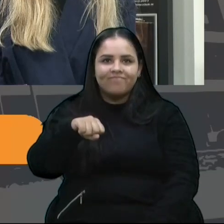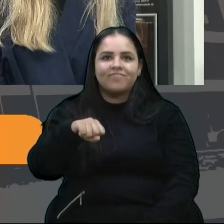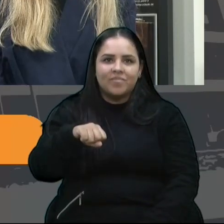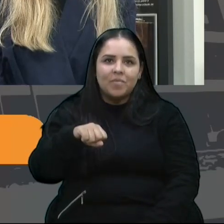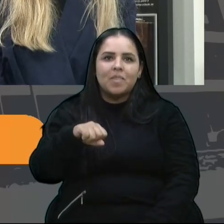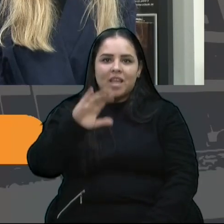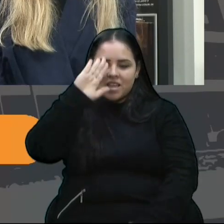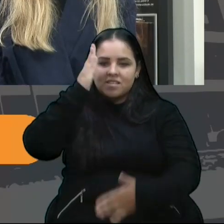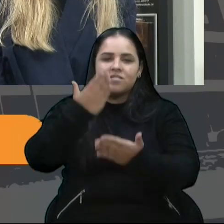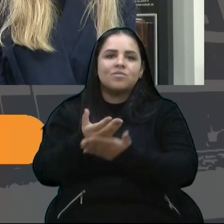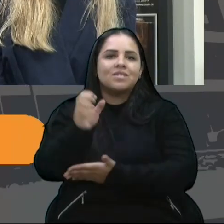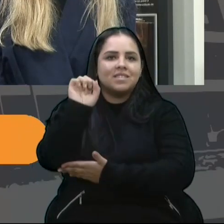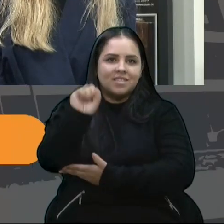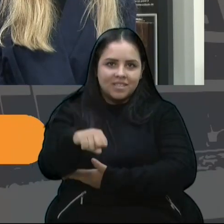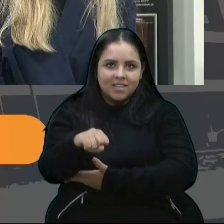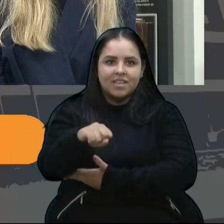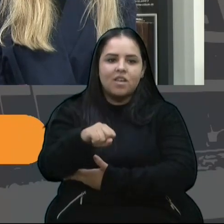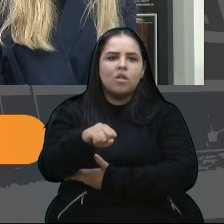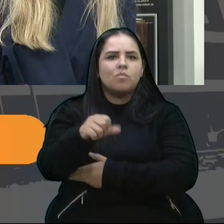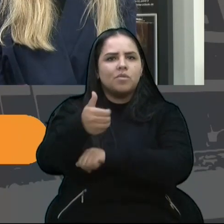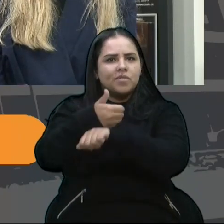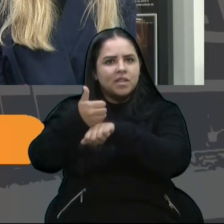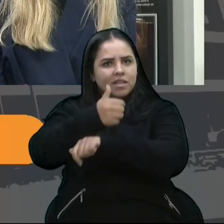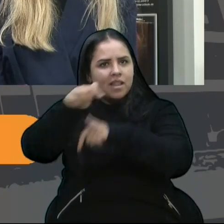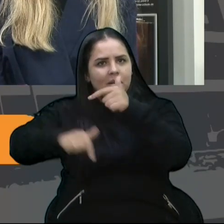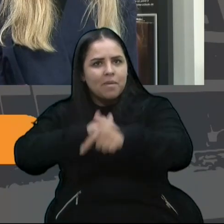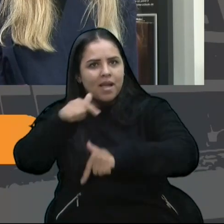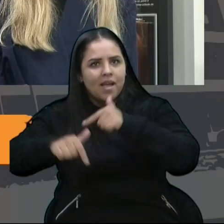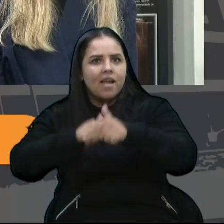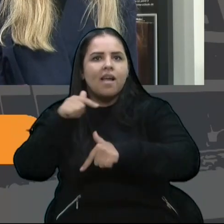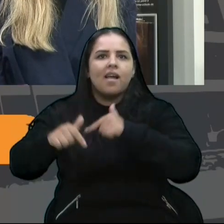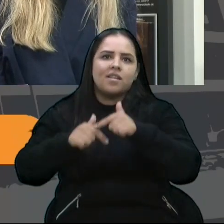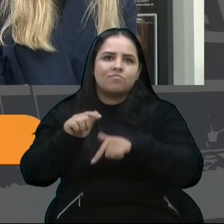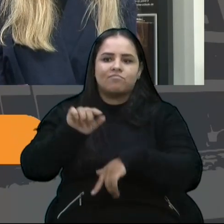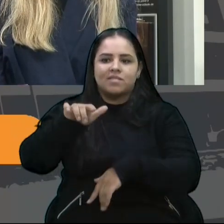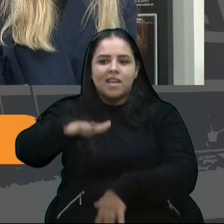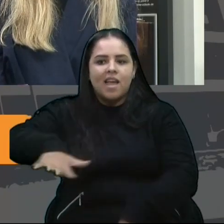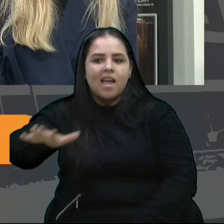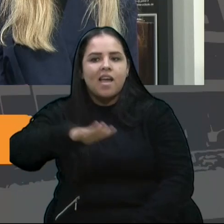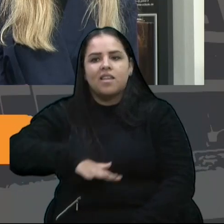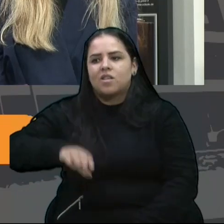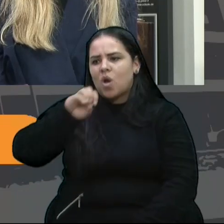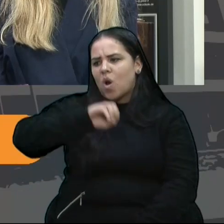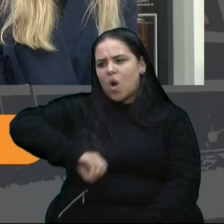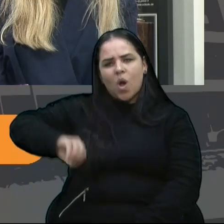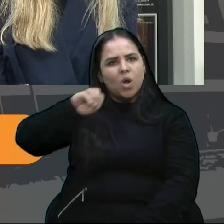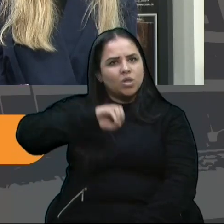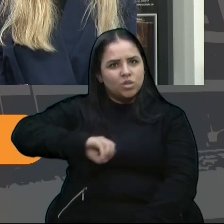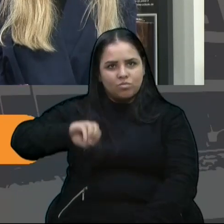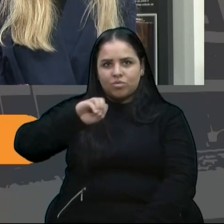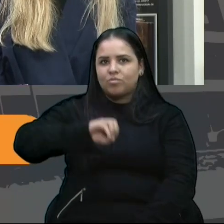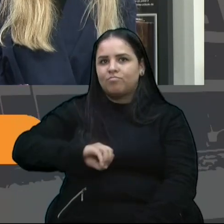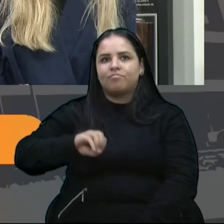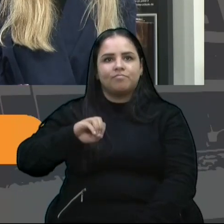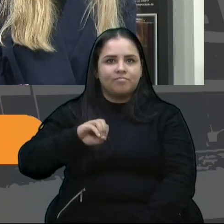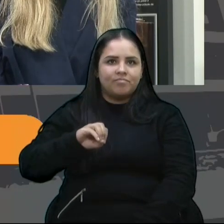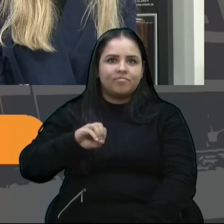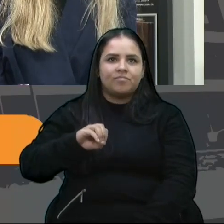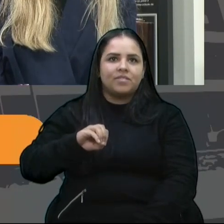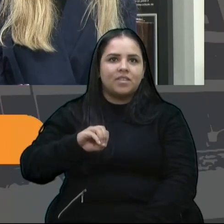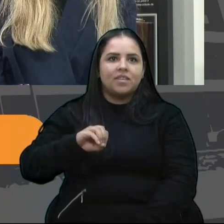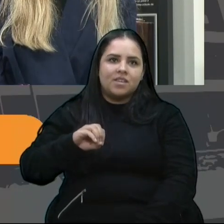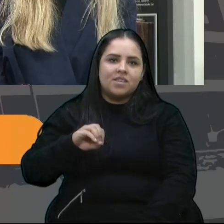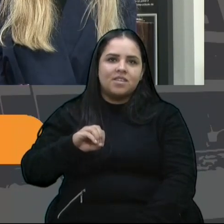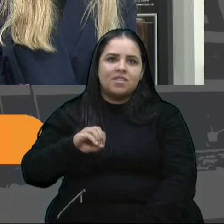os profissionais que trabalham com isso são profissionais incríveis, maravilhosos, e vê-se aí